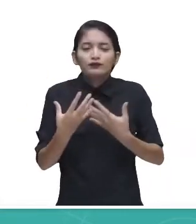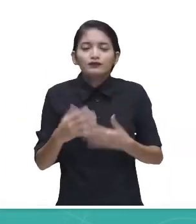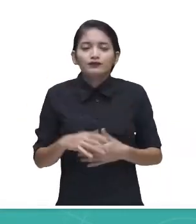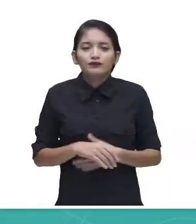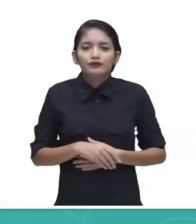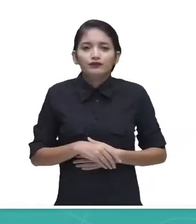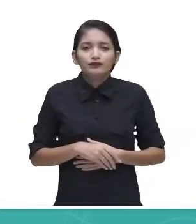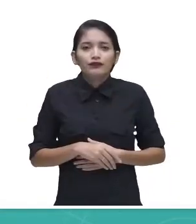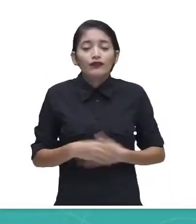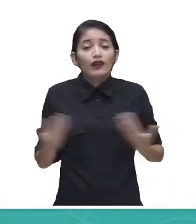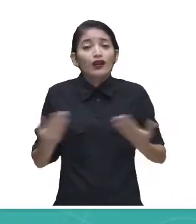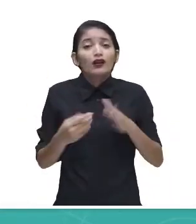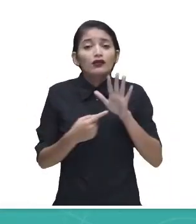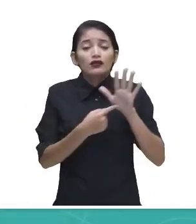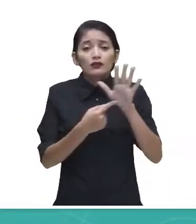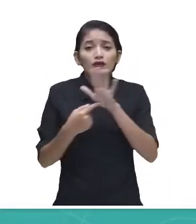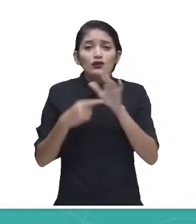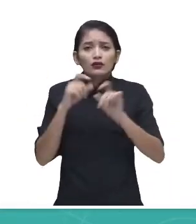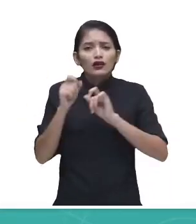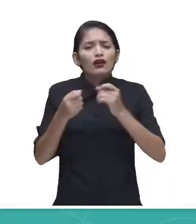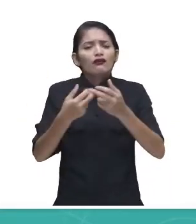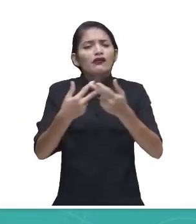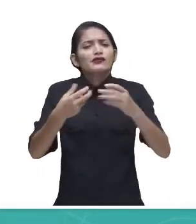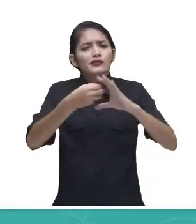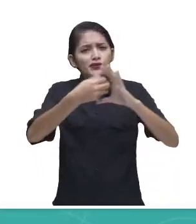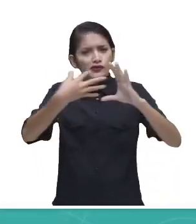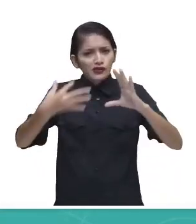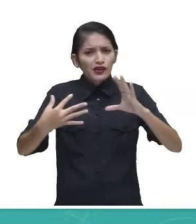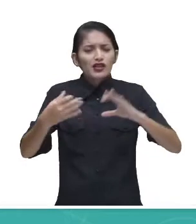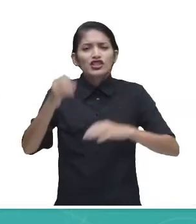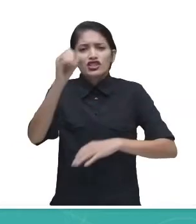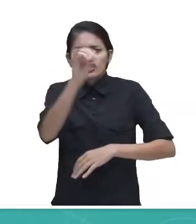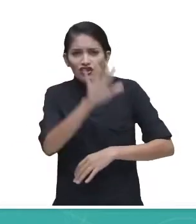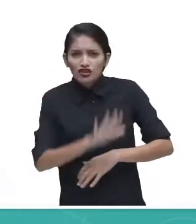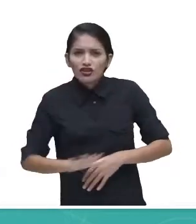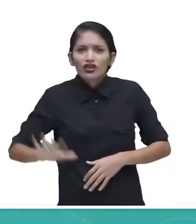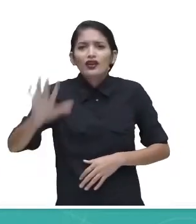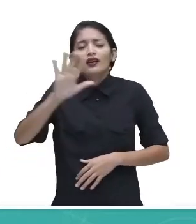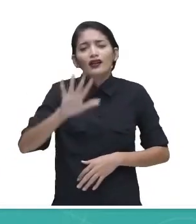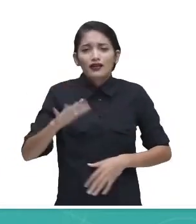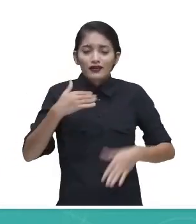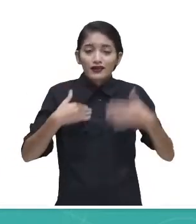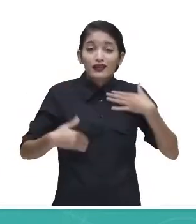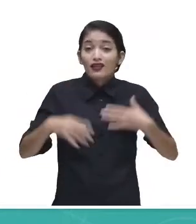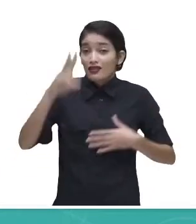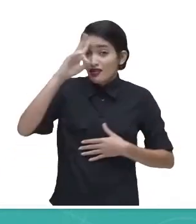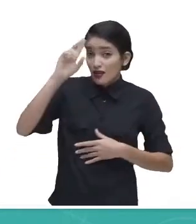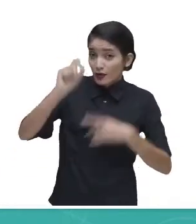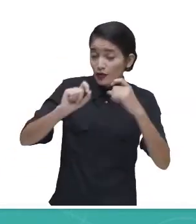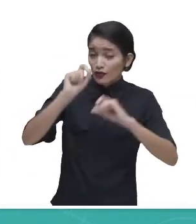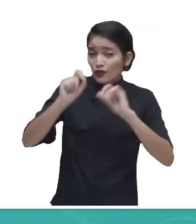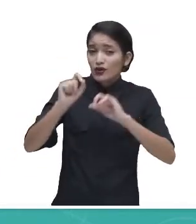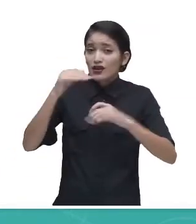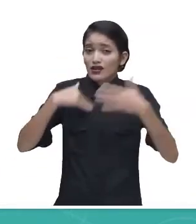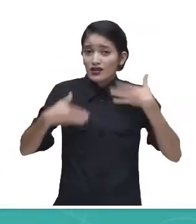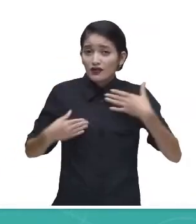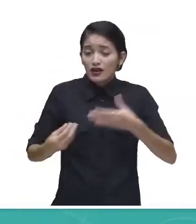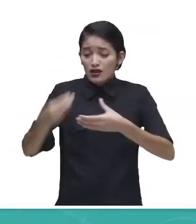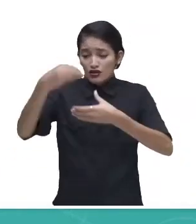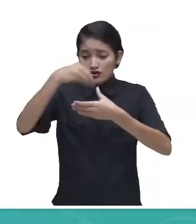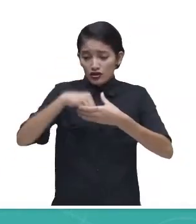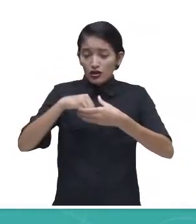A gente vai mostrar aqui para vocês algumas características gerais do ser humano. Lembrem que a gente está falando do ser humano de dentro para